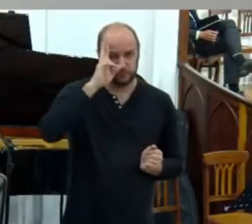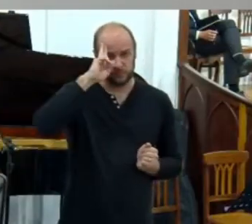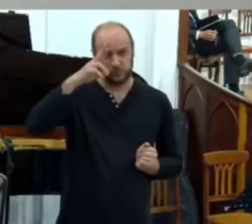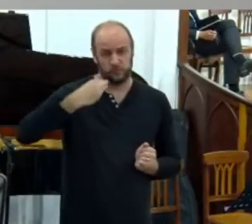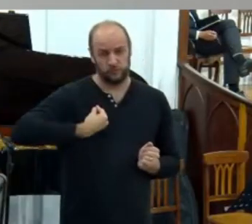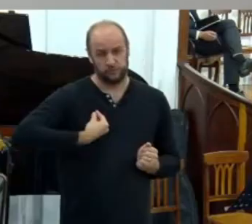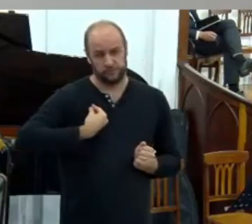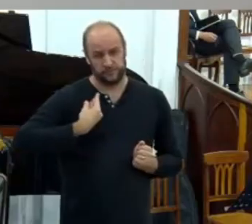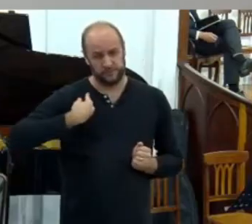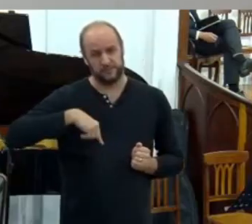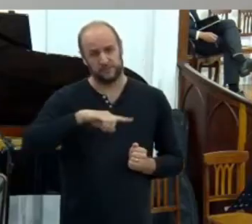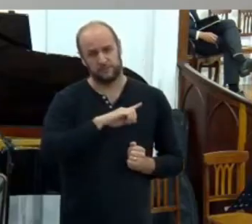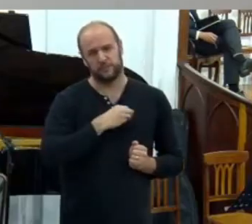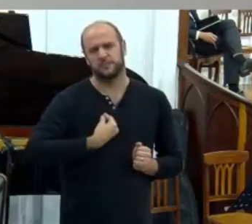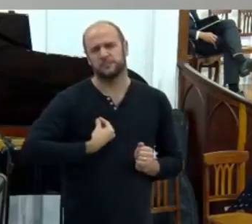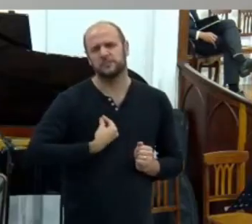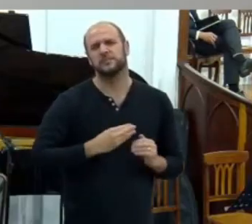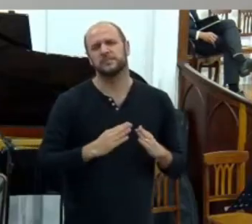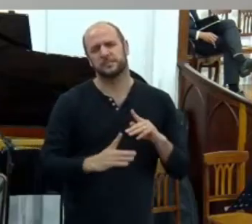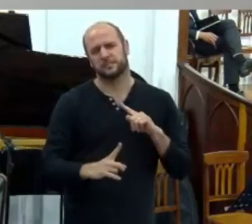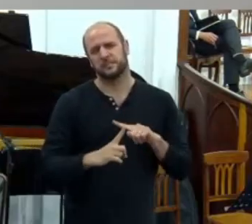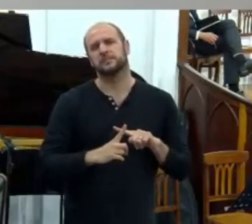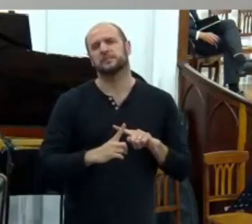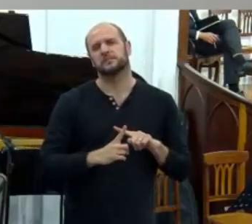nossas vidas, para a vida da igreja.